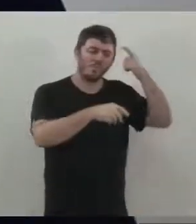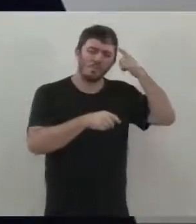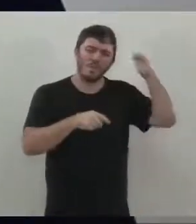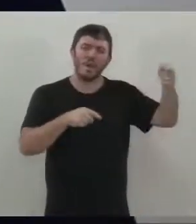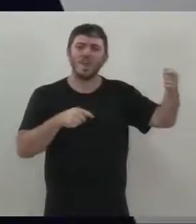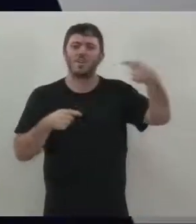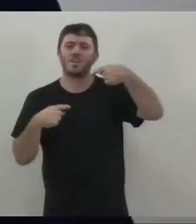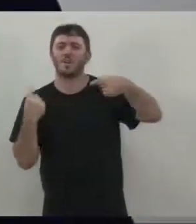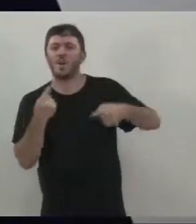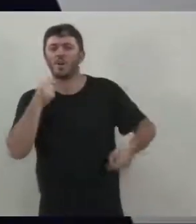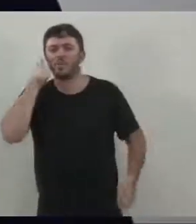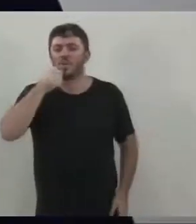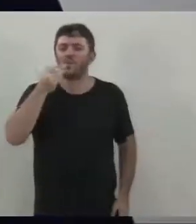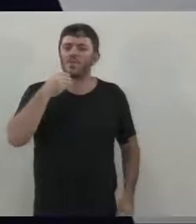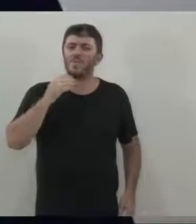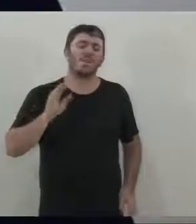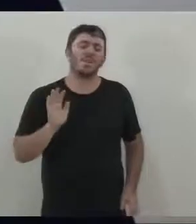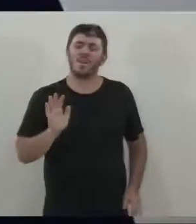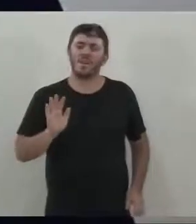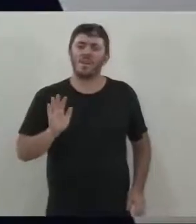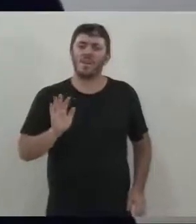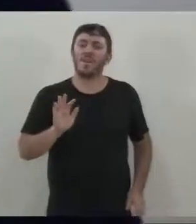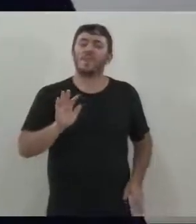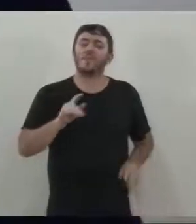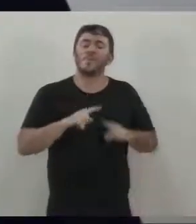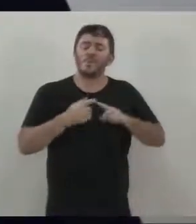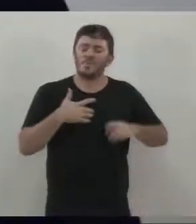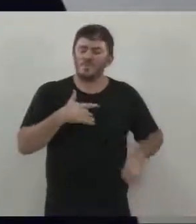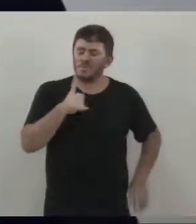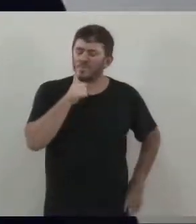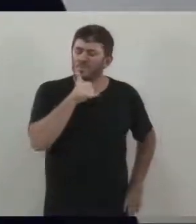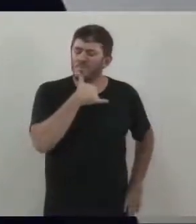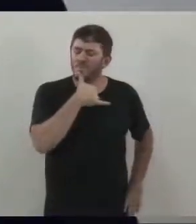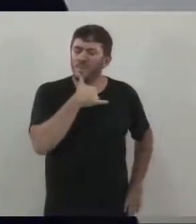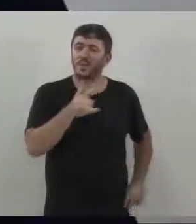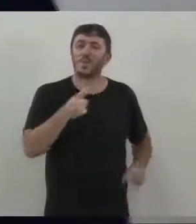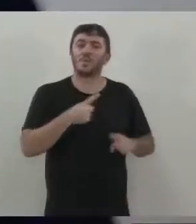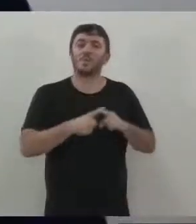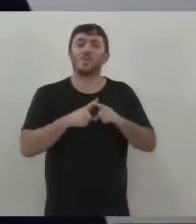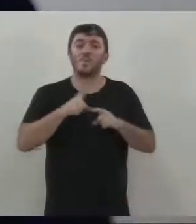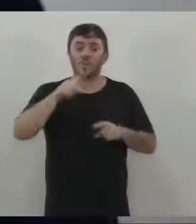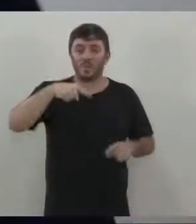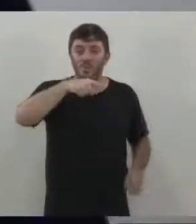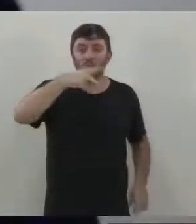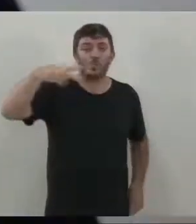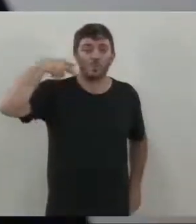Eu fico tão triste, Flávia, porque essa denúncia que você recebeu na promotoria,